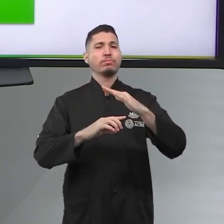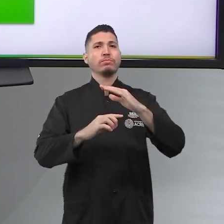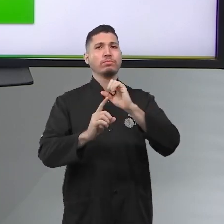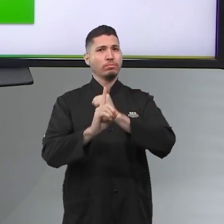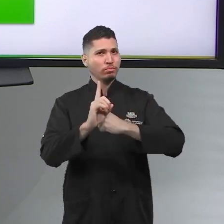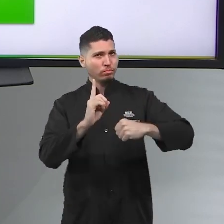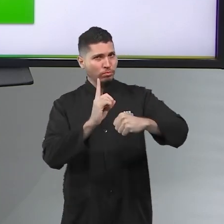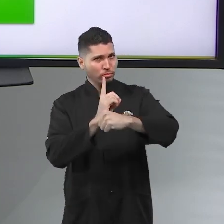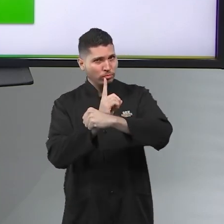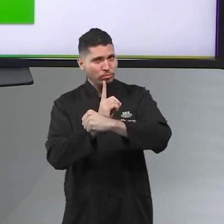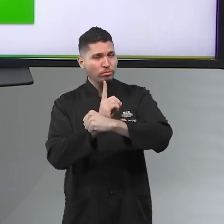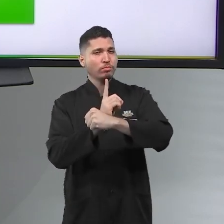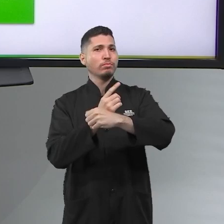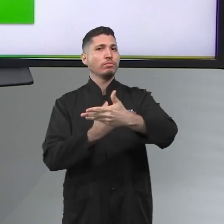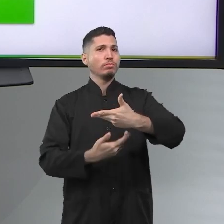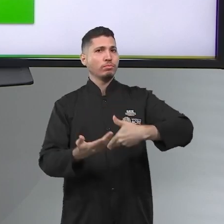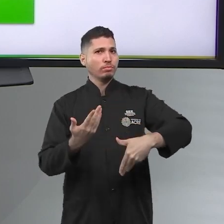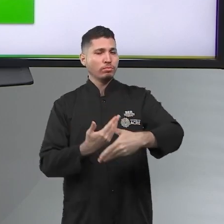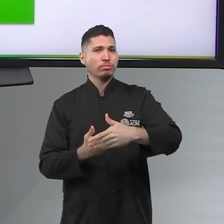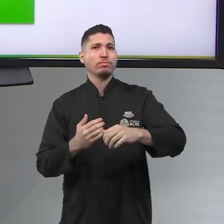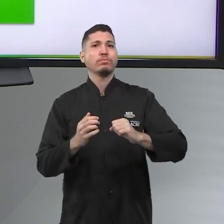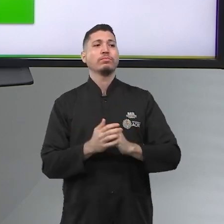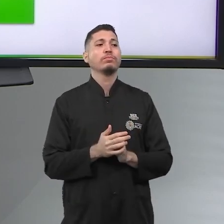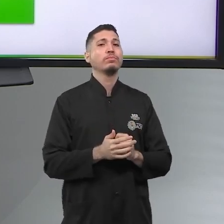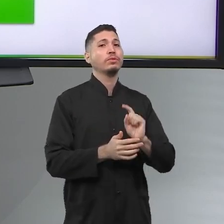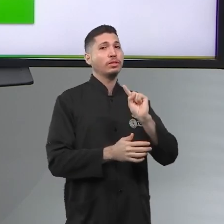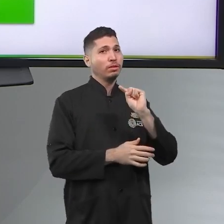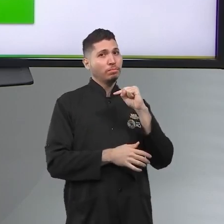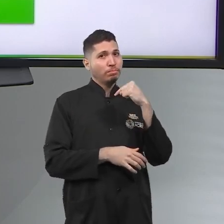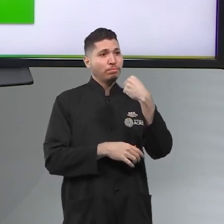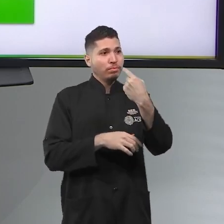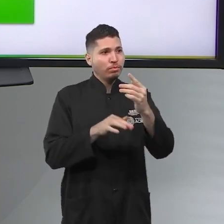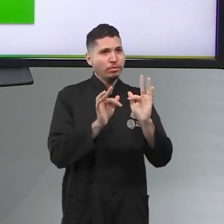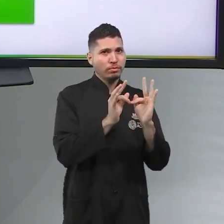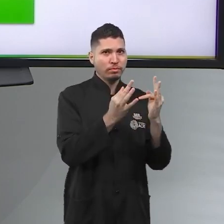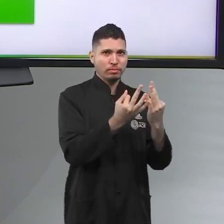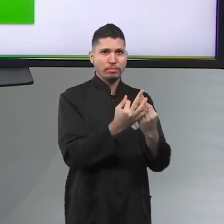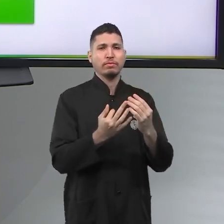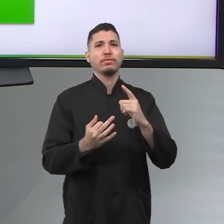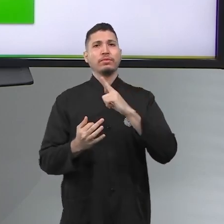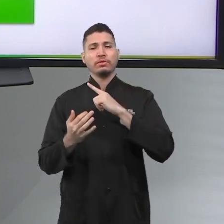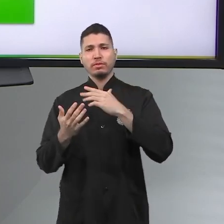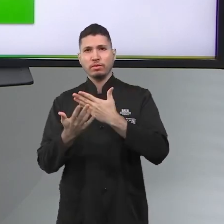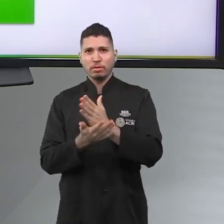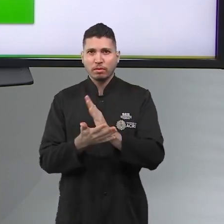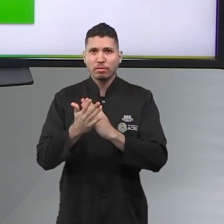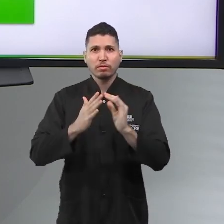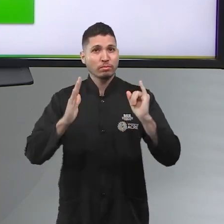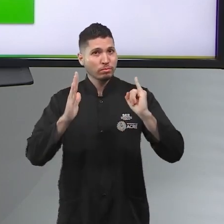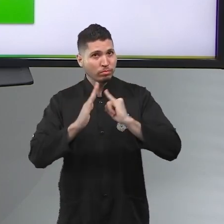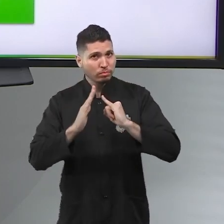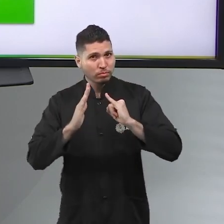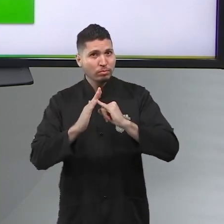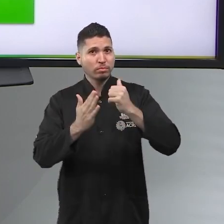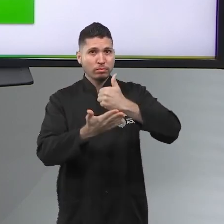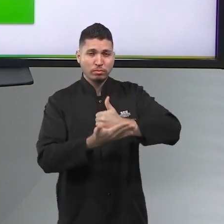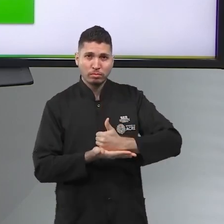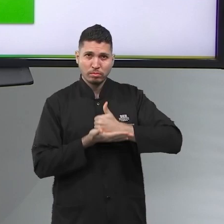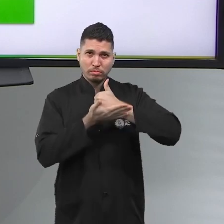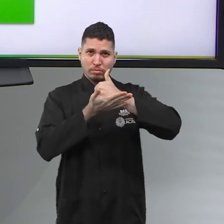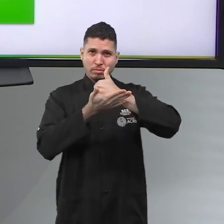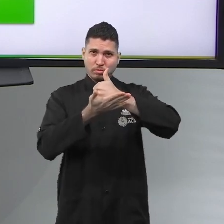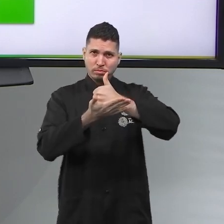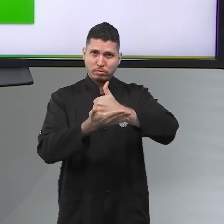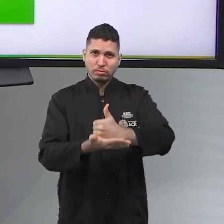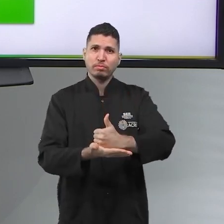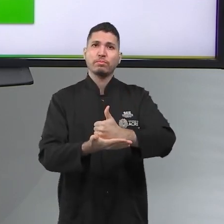indivíduo. Depois da família, existem instituições que acabam contribuindo conosco no